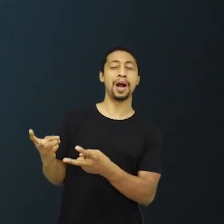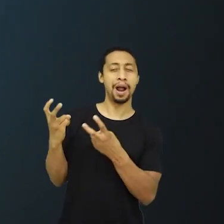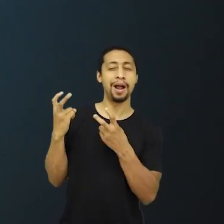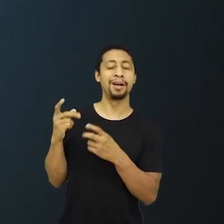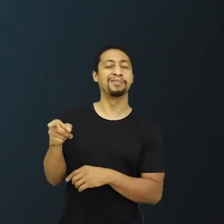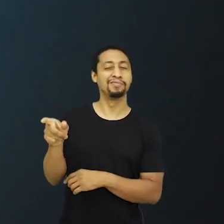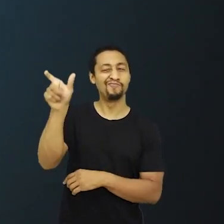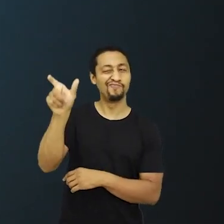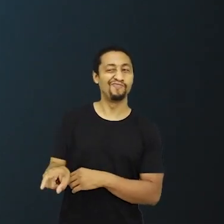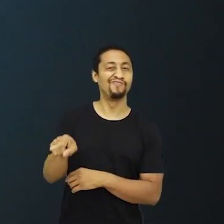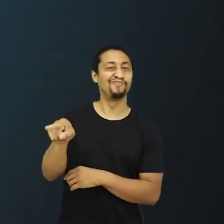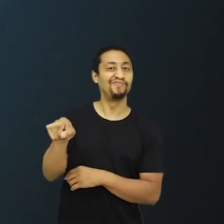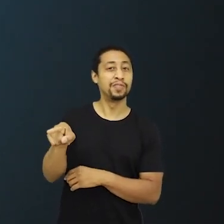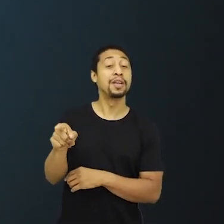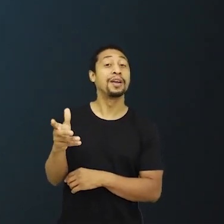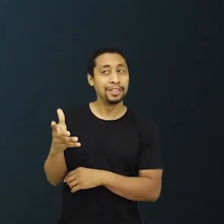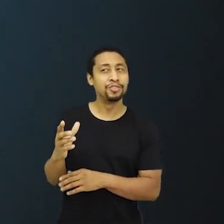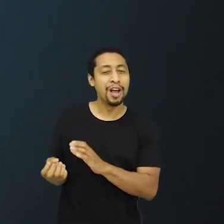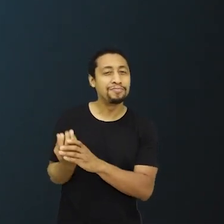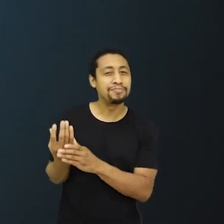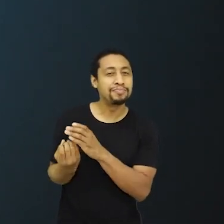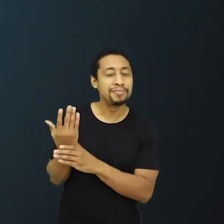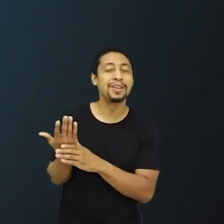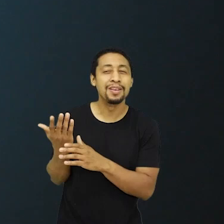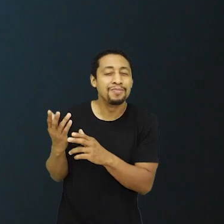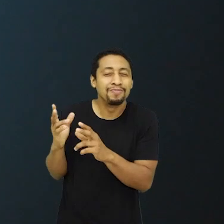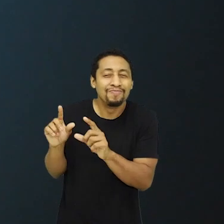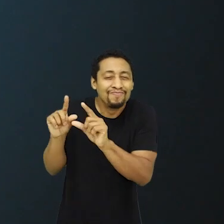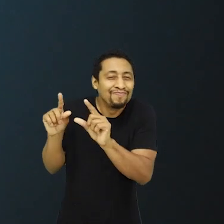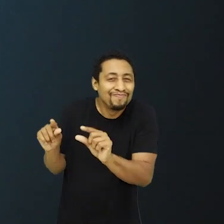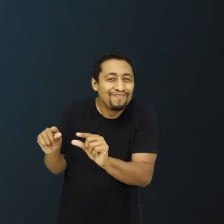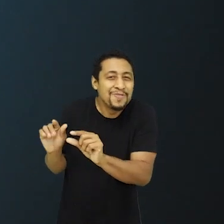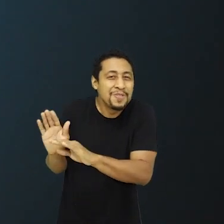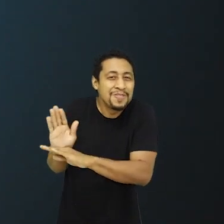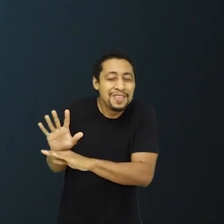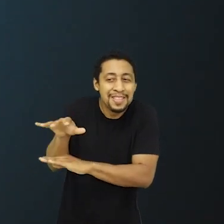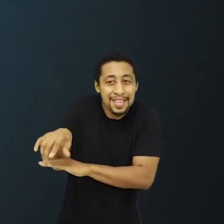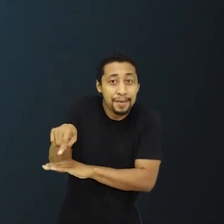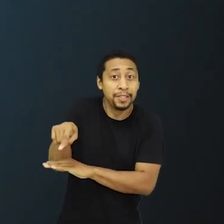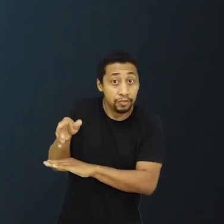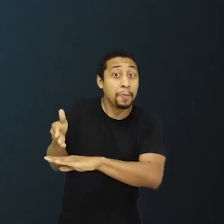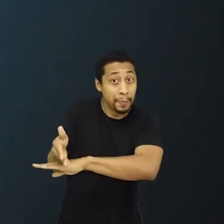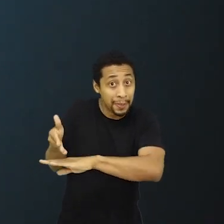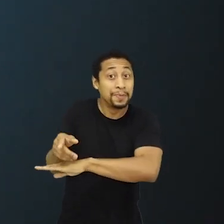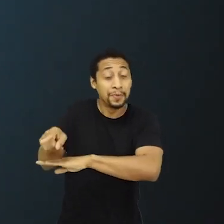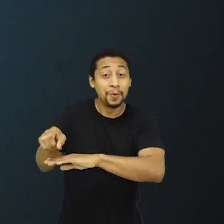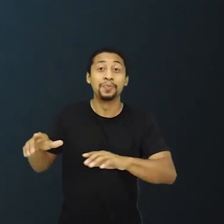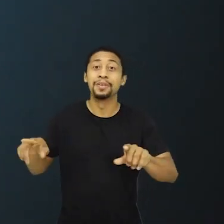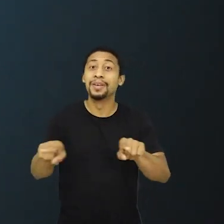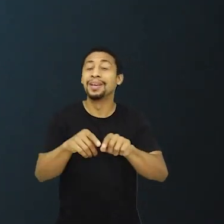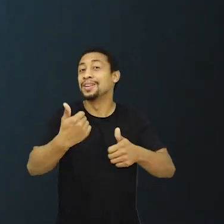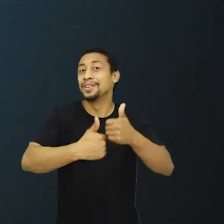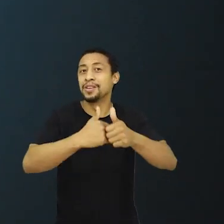uma produção em cinema pequena na vida dele, né? Tinha feito o Marimbás, participado dos Subterrâneos do Futebol